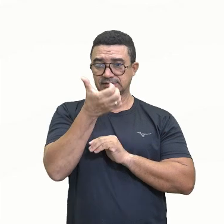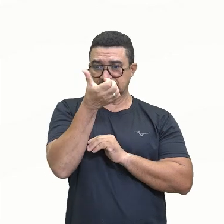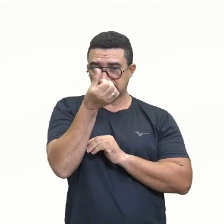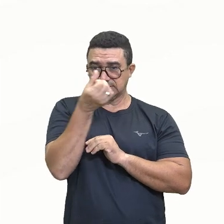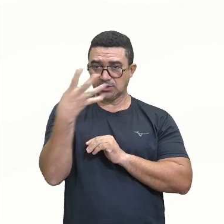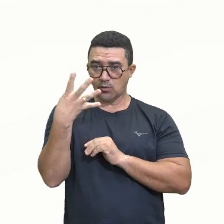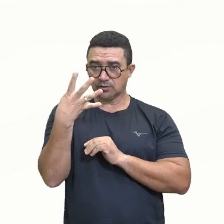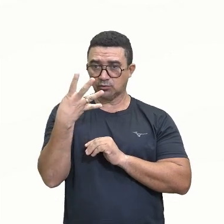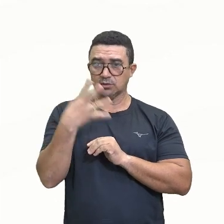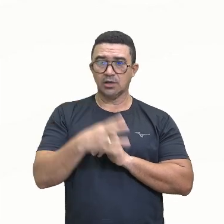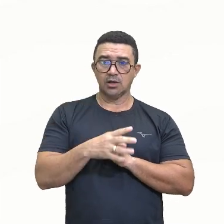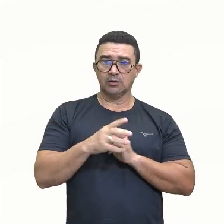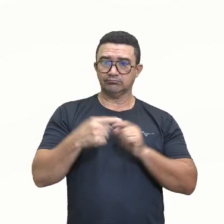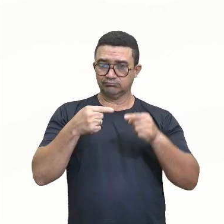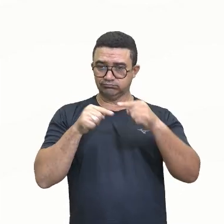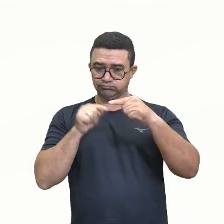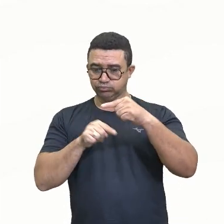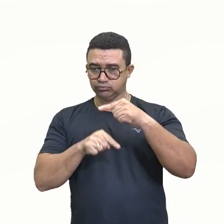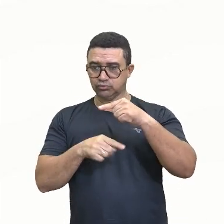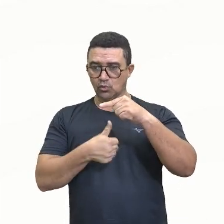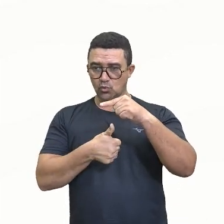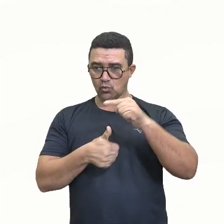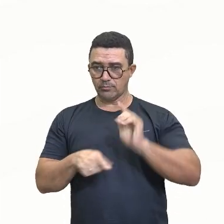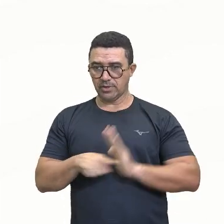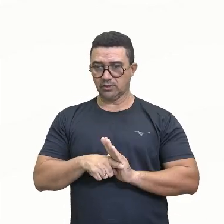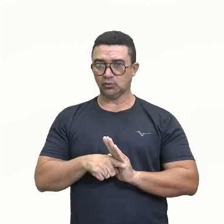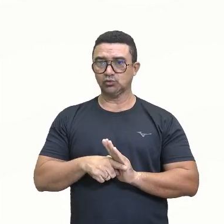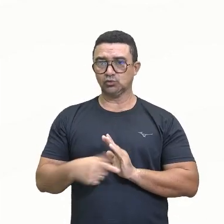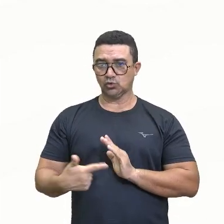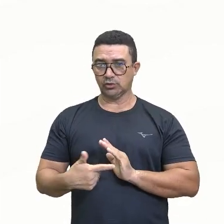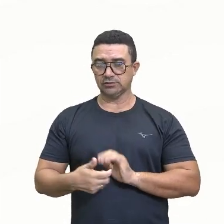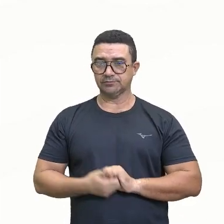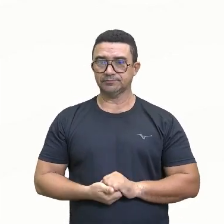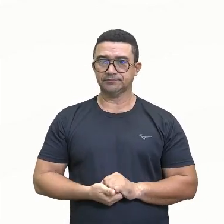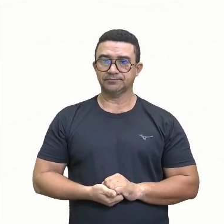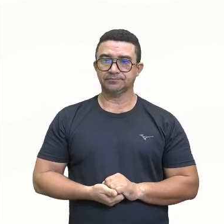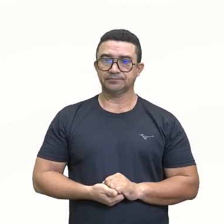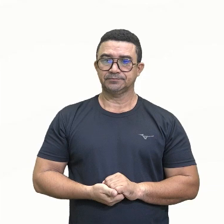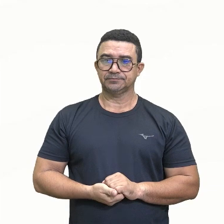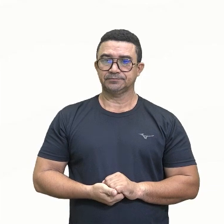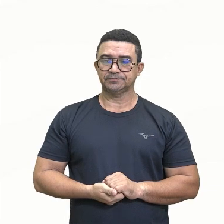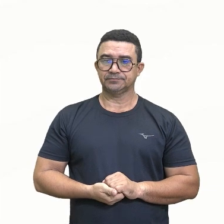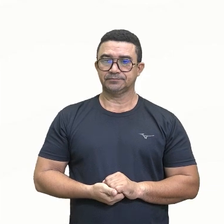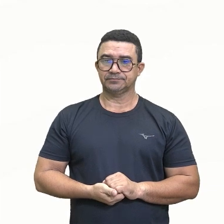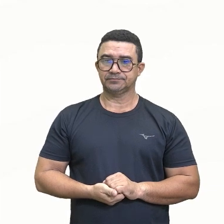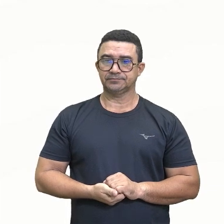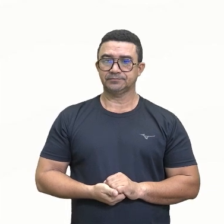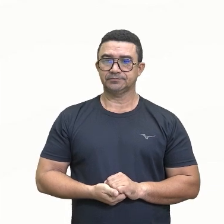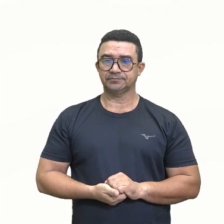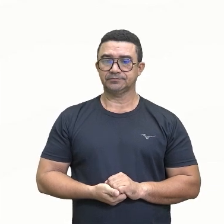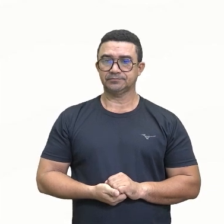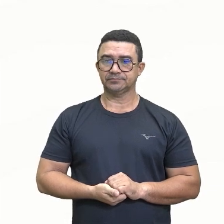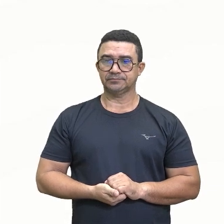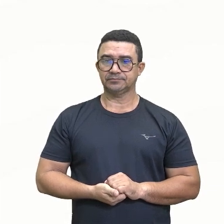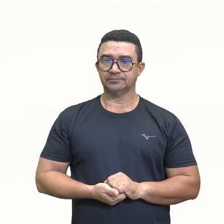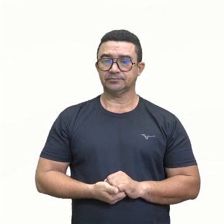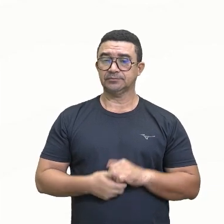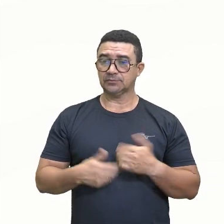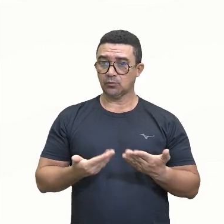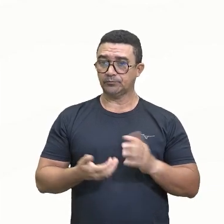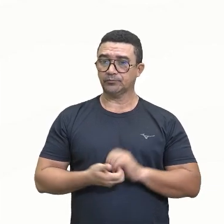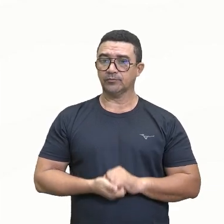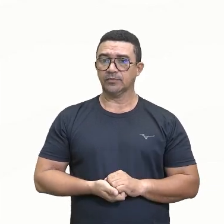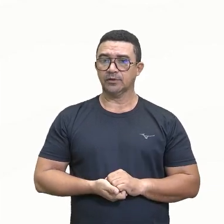2. Então, vai ficar negativo no numerador, negativo no denominador, certo? Ok? Então, o que você faz